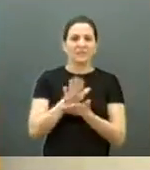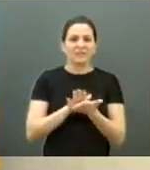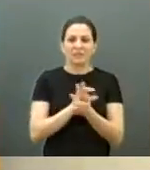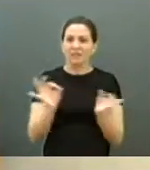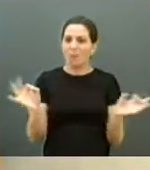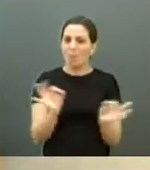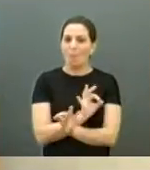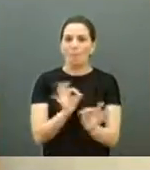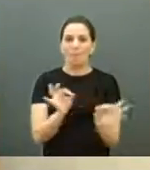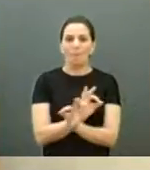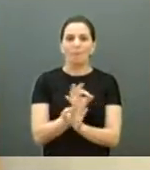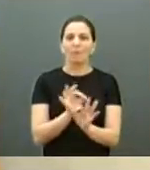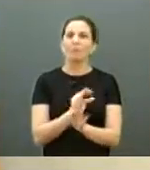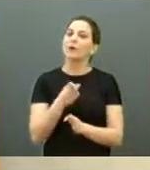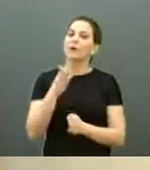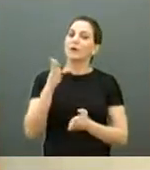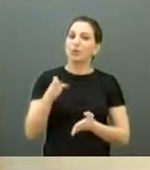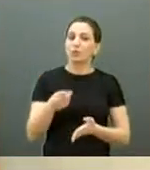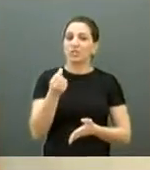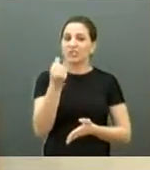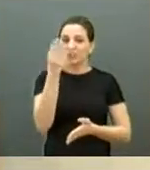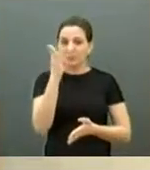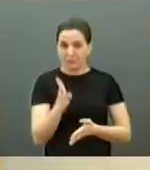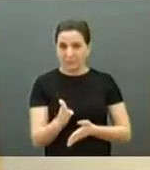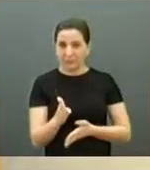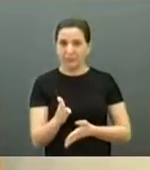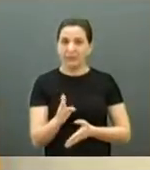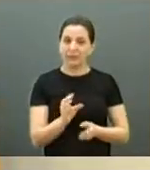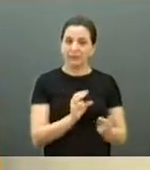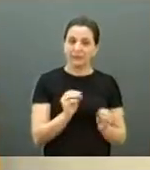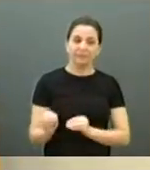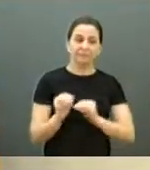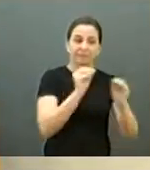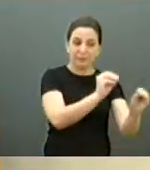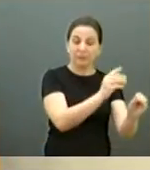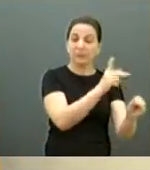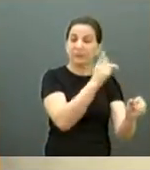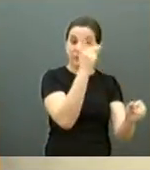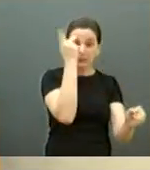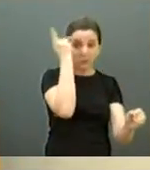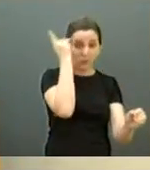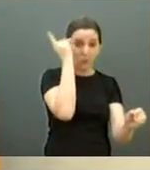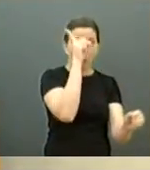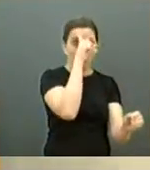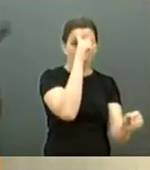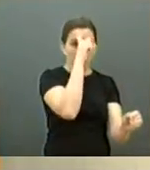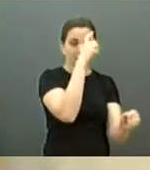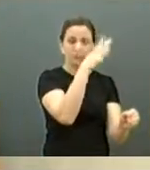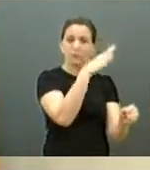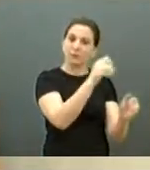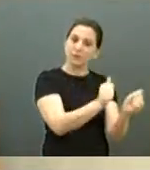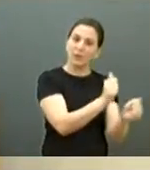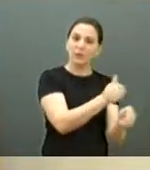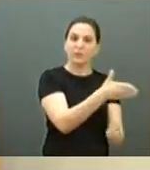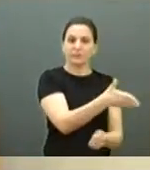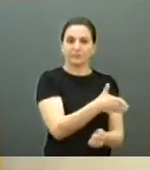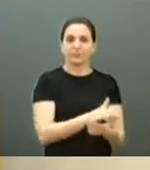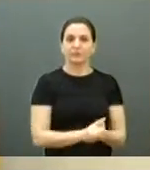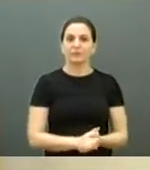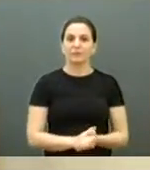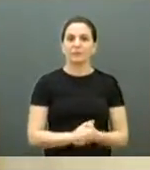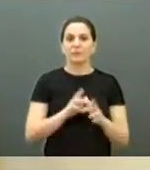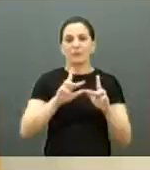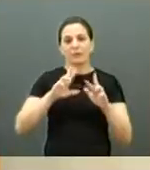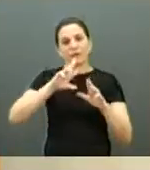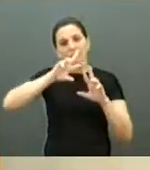e hoje por volta das seis e meia ele foi transferido para o hospital são paulo então sobre esses